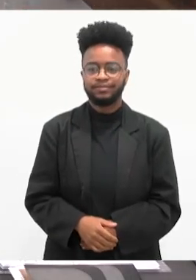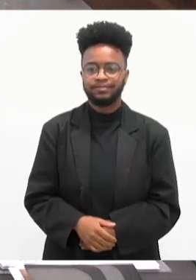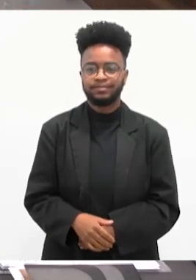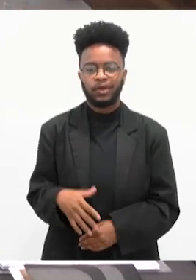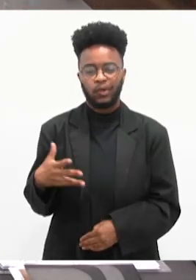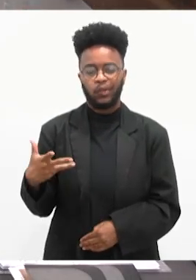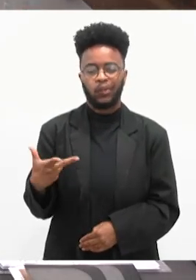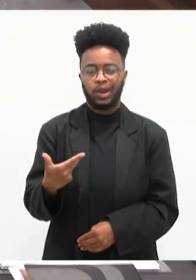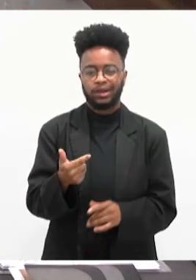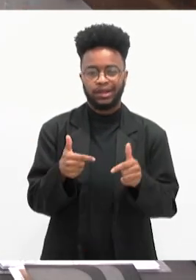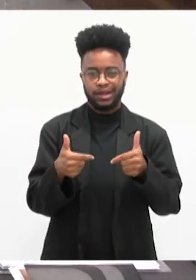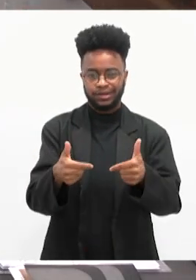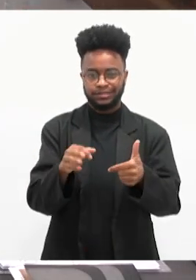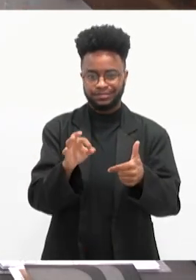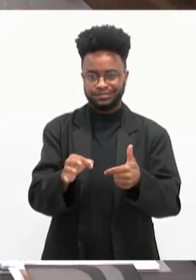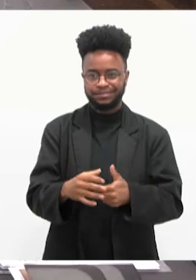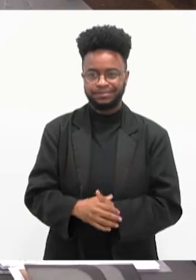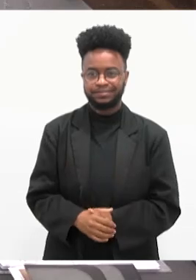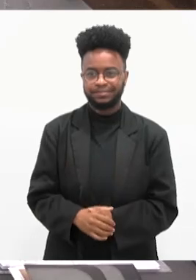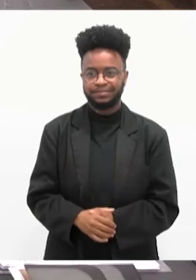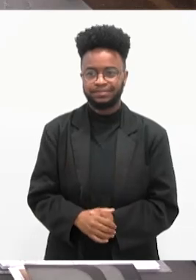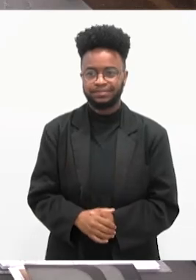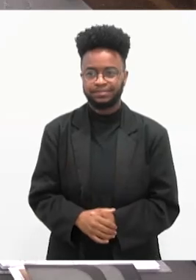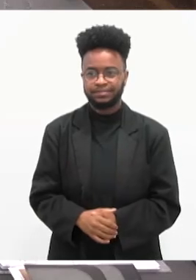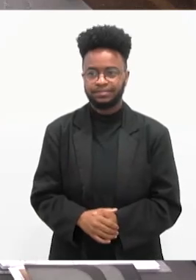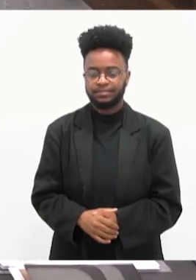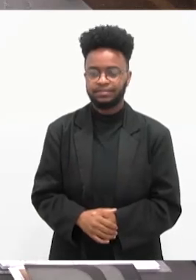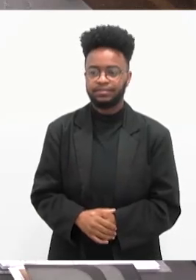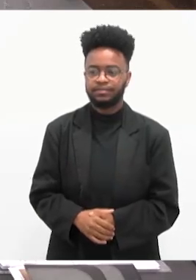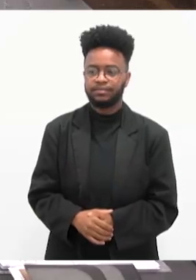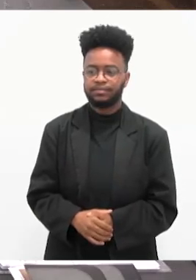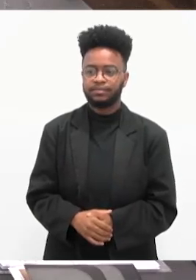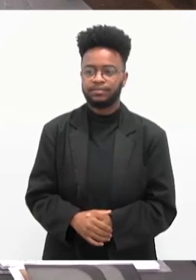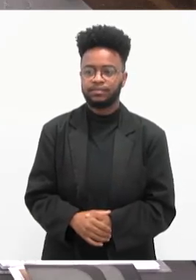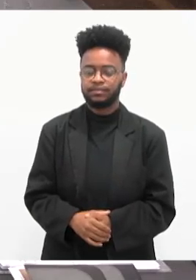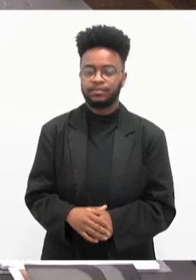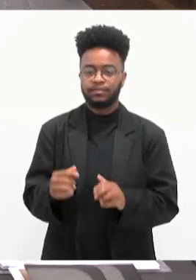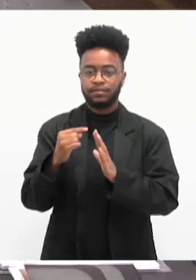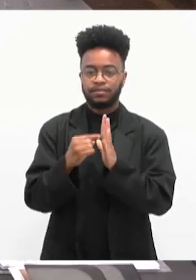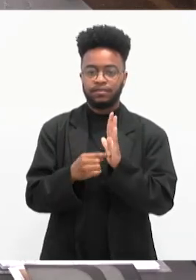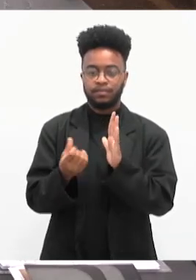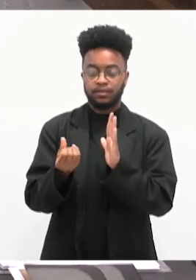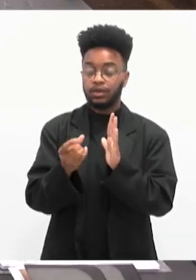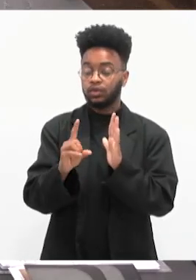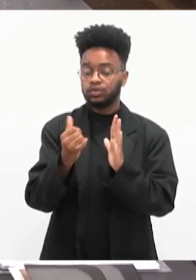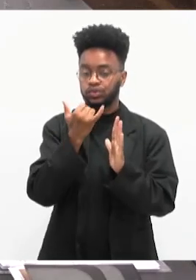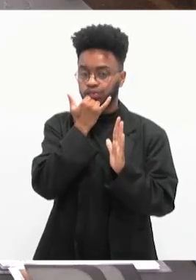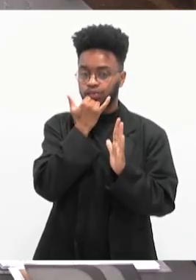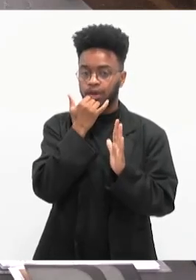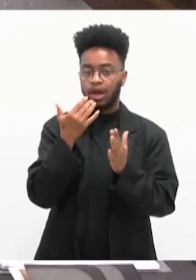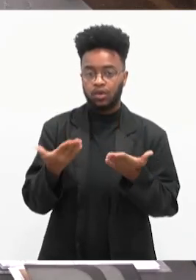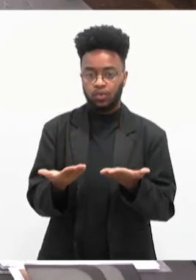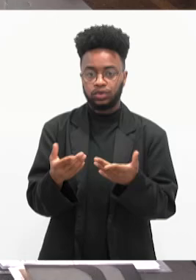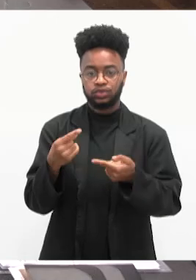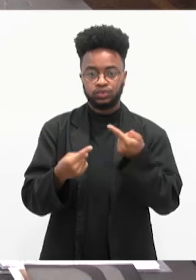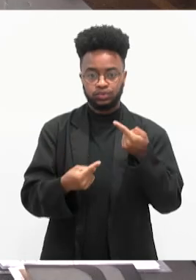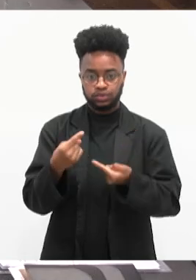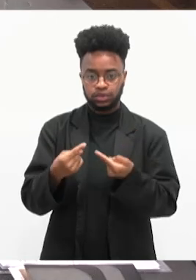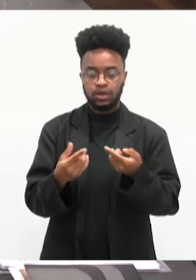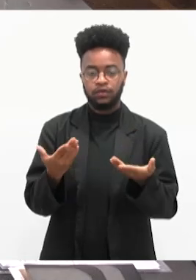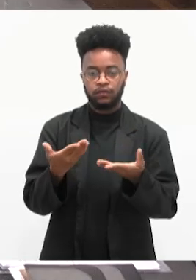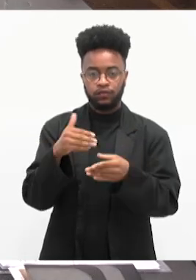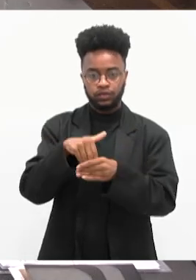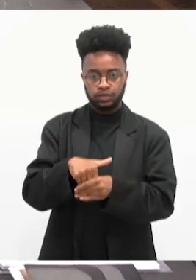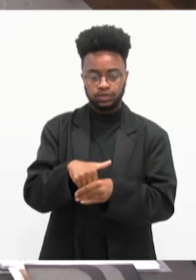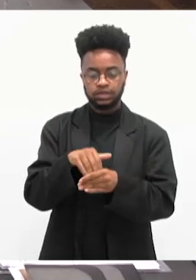Eficiência total do governo. Total. Do nosso governo. Muito bem. Item 6, em discussão. Em votação,